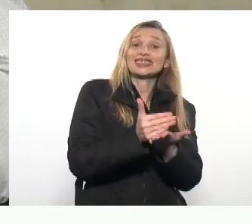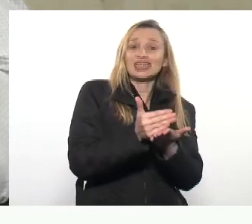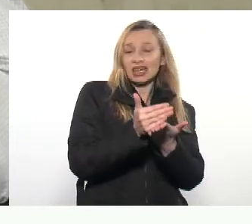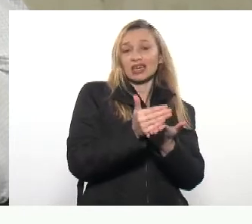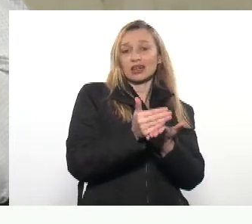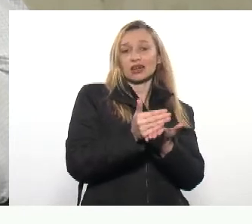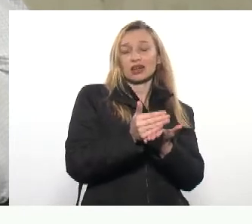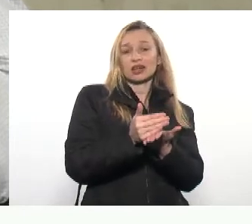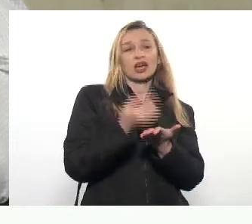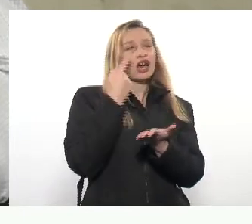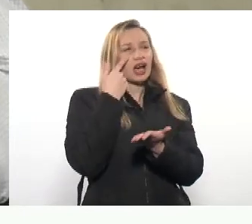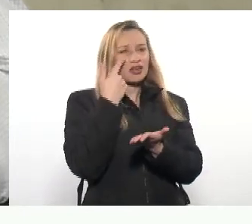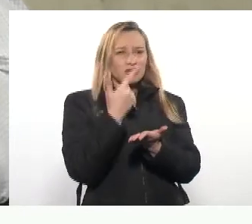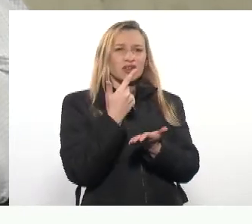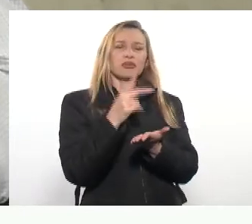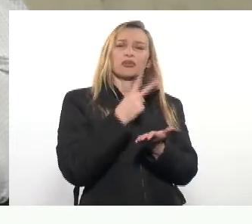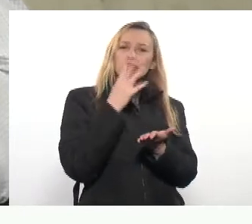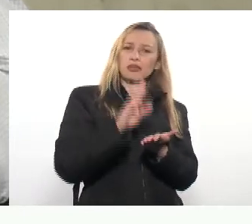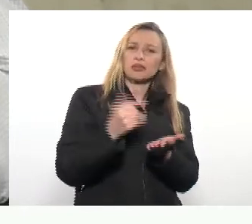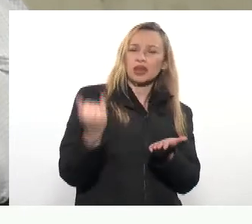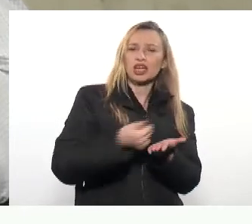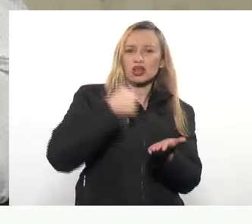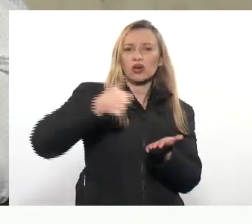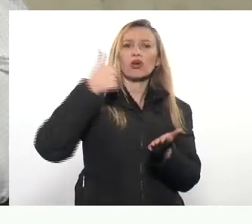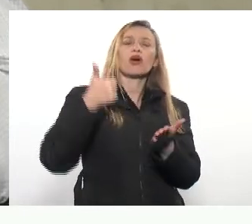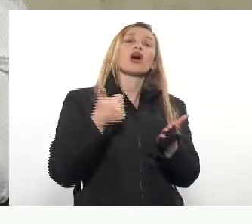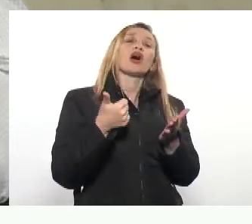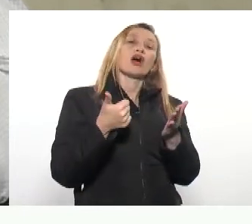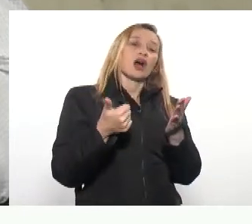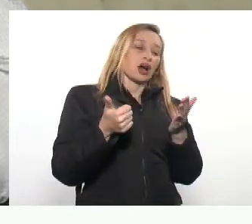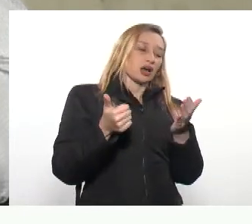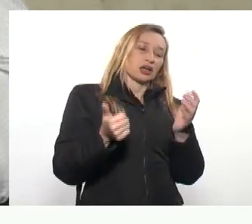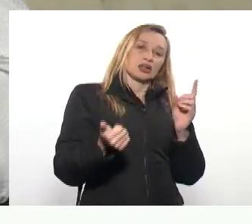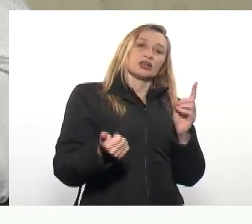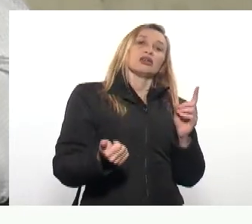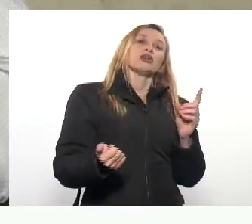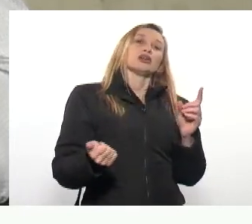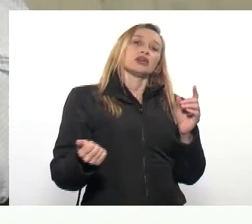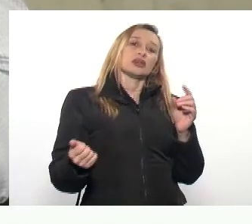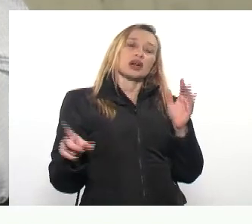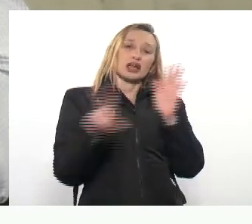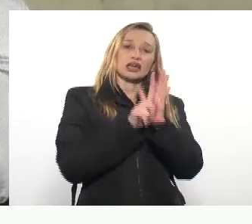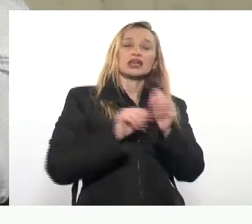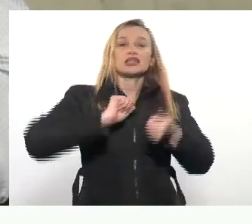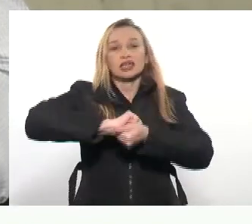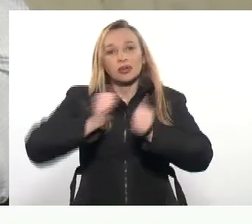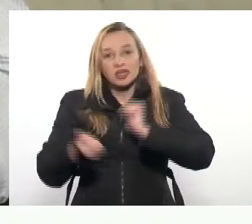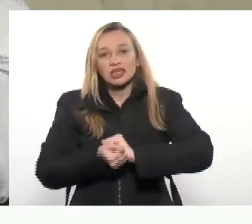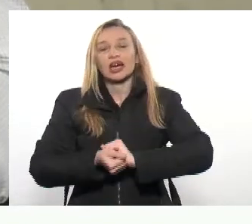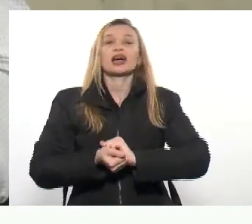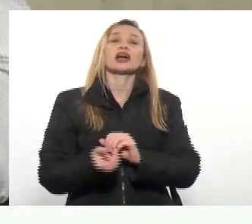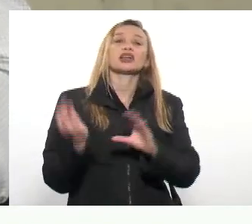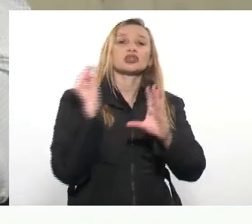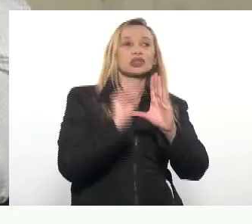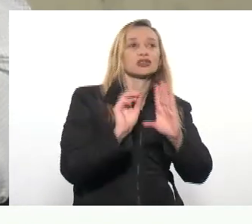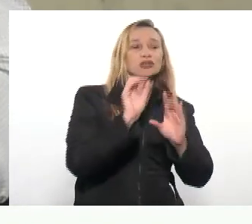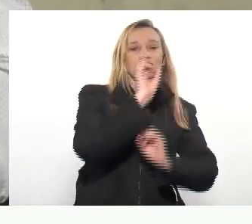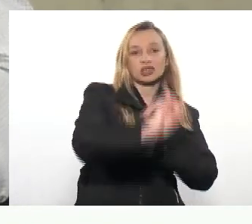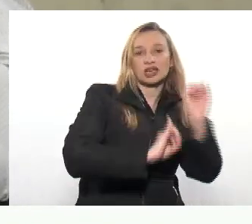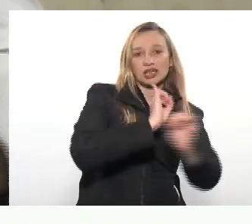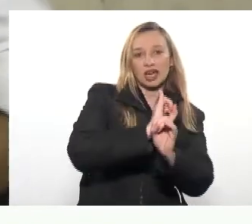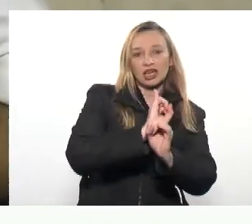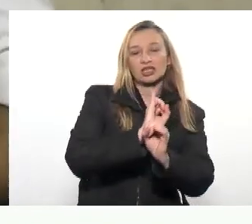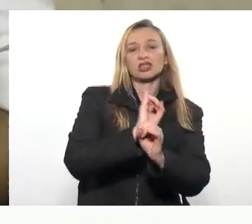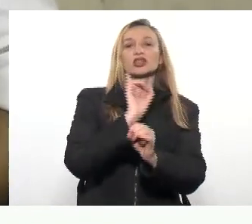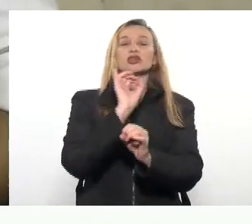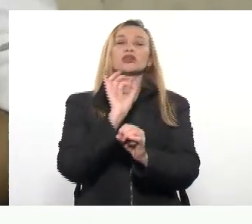passar a olhar essa lei e tentar adequar para disponibilizar para os clientes na internet a conta